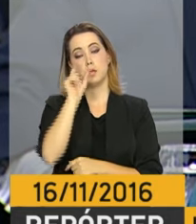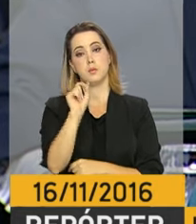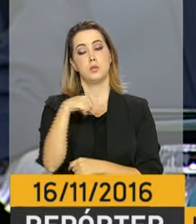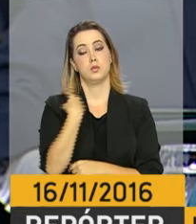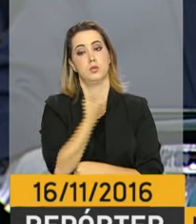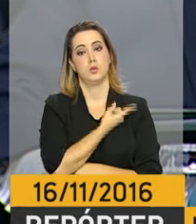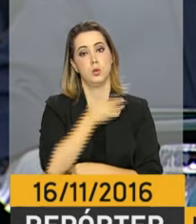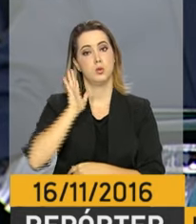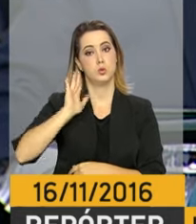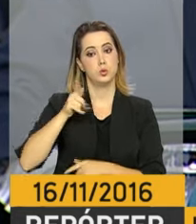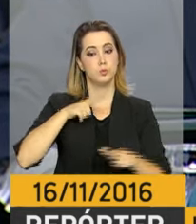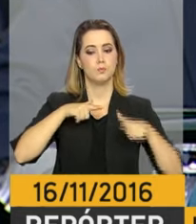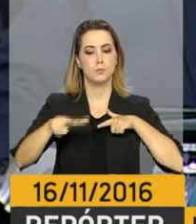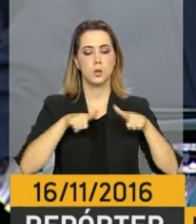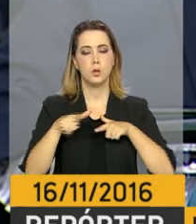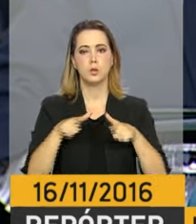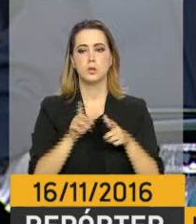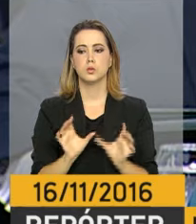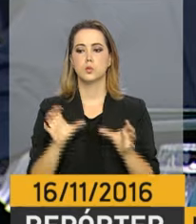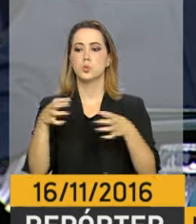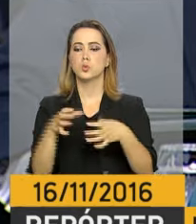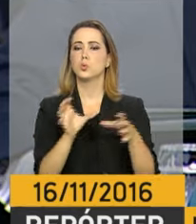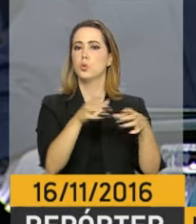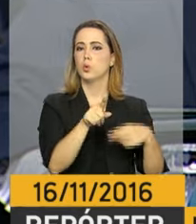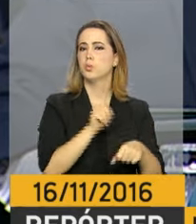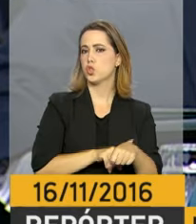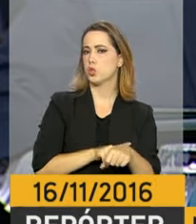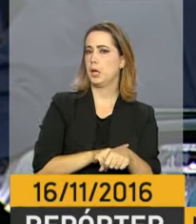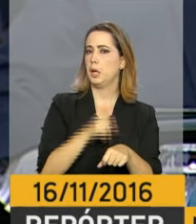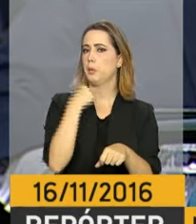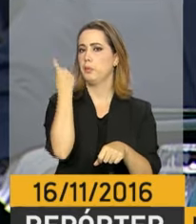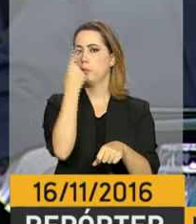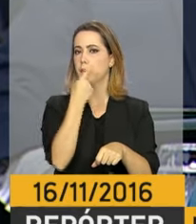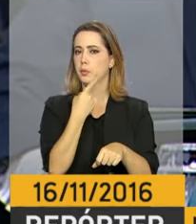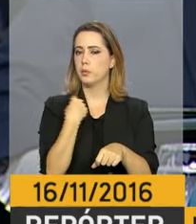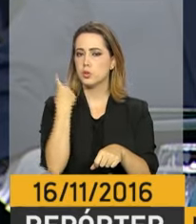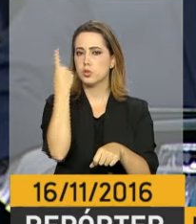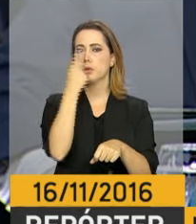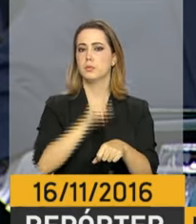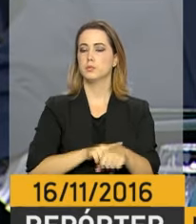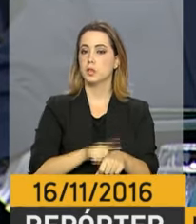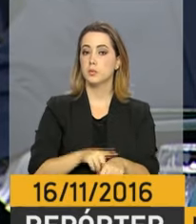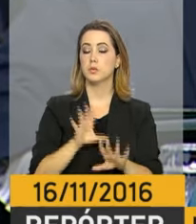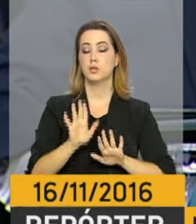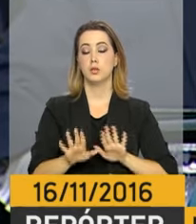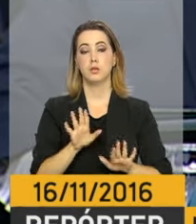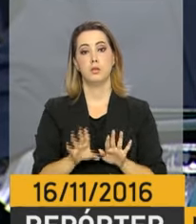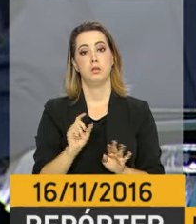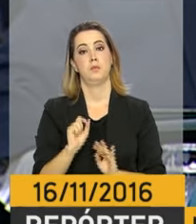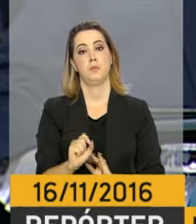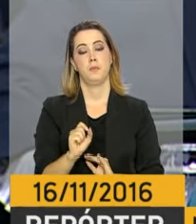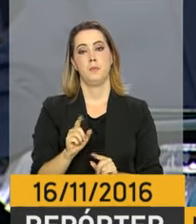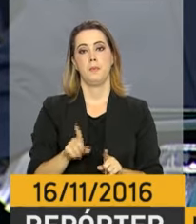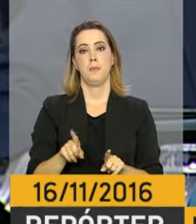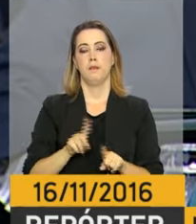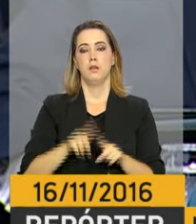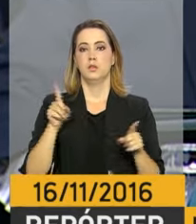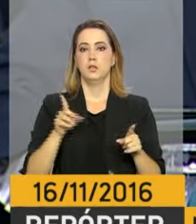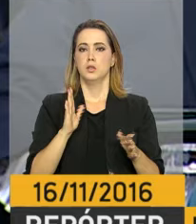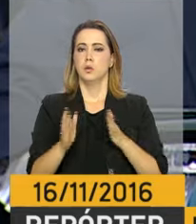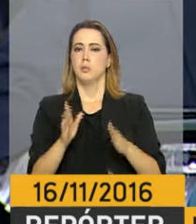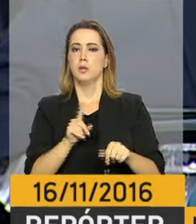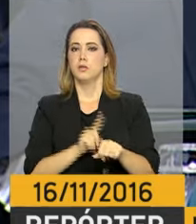as operações episodicamente não era a todo instante por todo tempo que se fazia